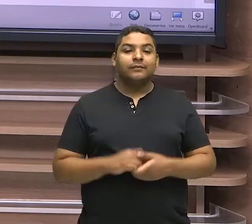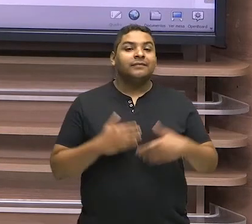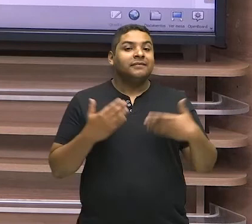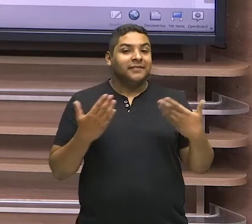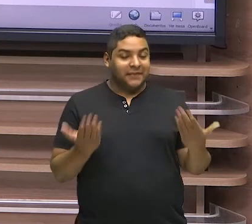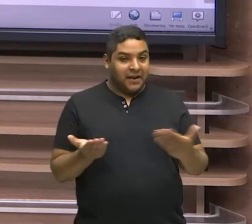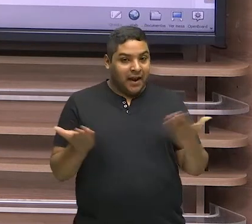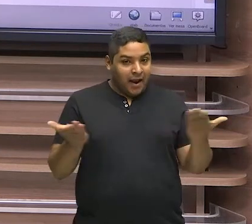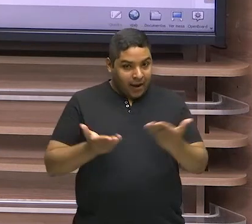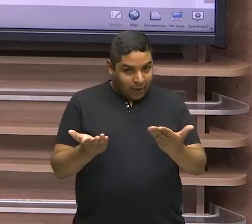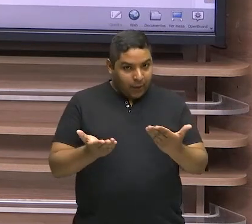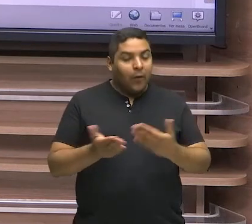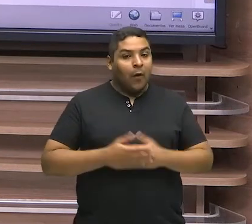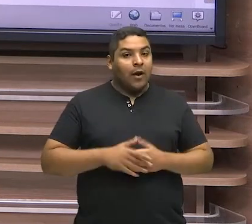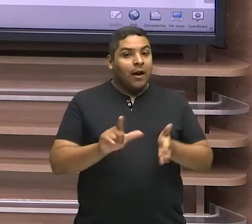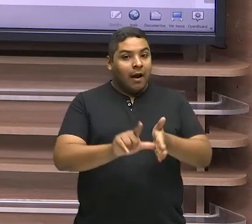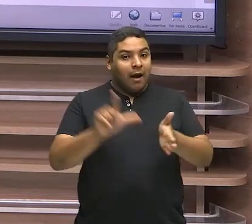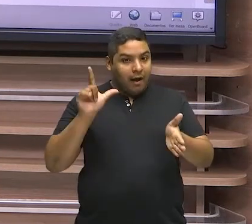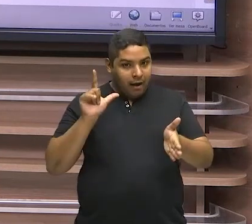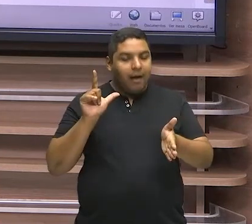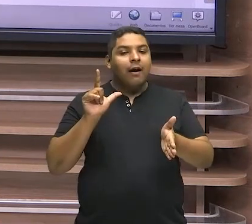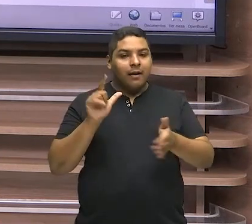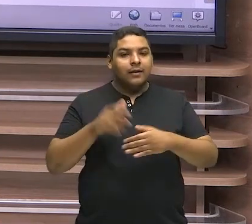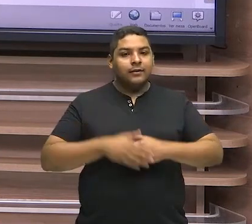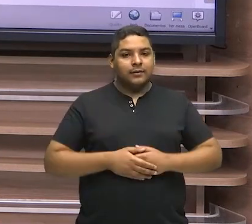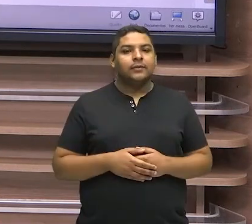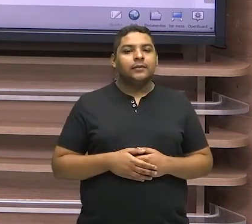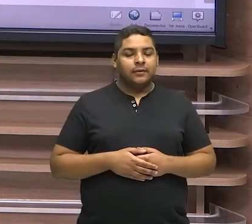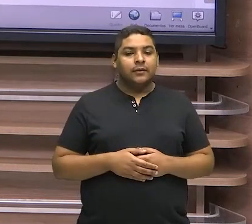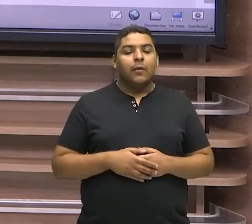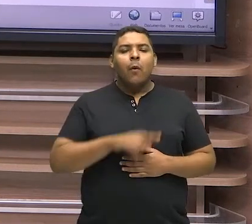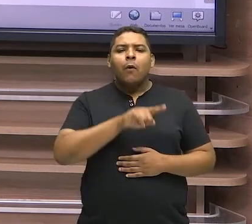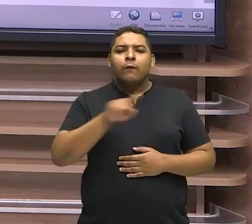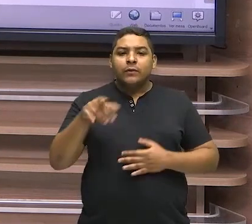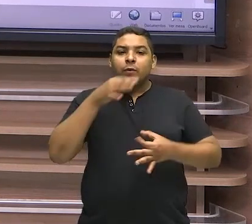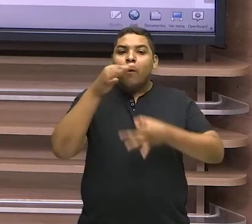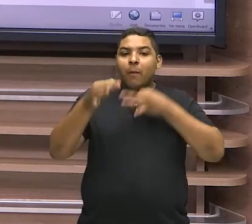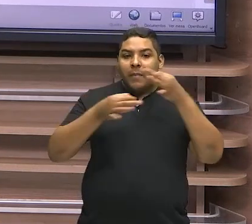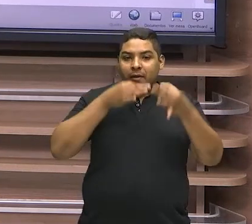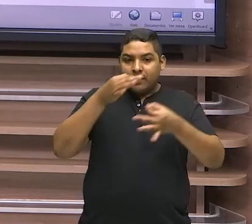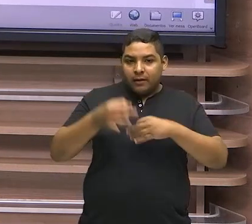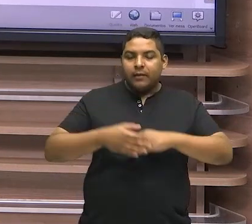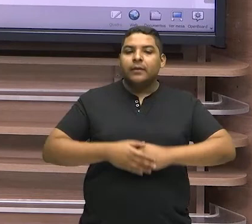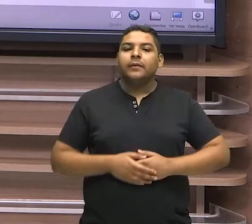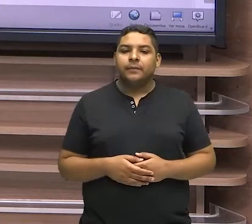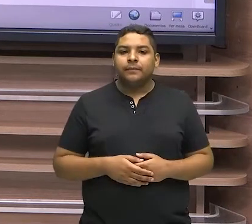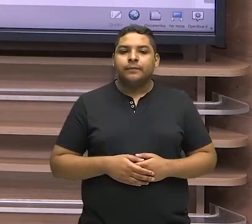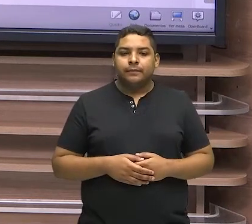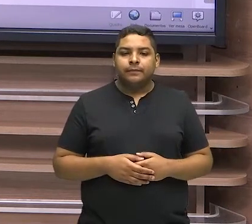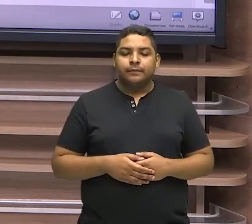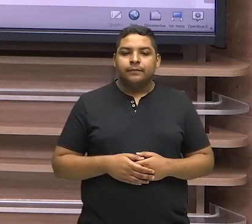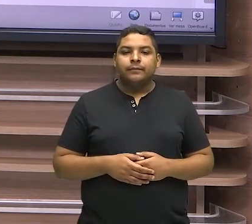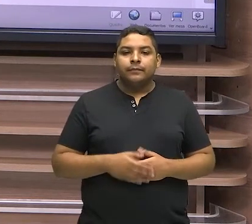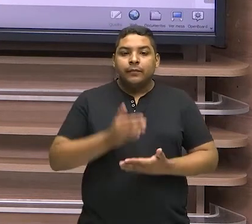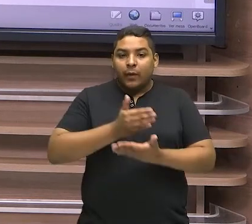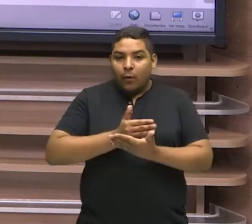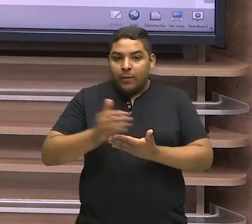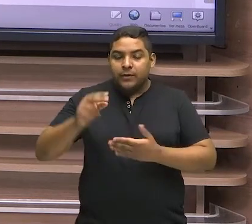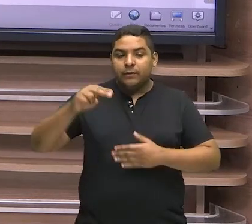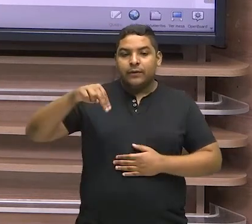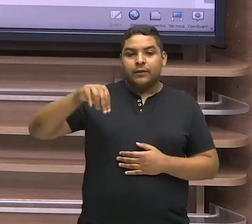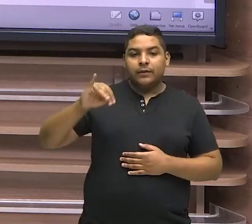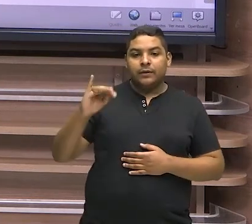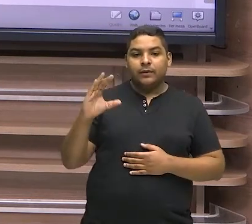Agora, antes da gente passar para a correção, vamos verificar aqui o que vocês comentaram, né? Bem, quem puxou aqui os comentários foi a Nicole.